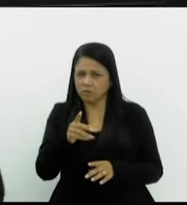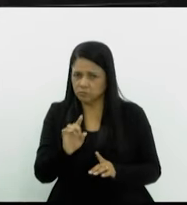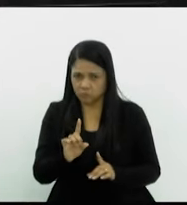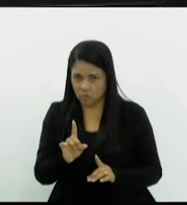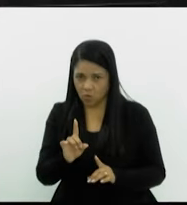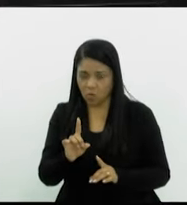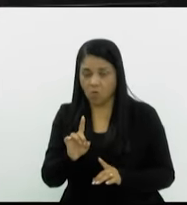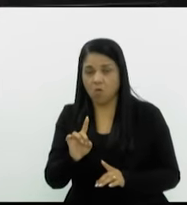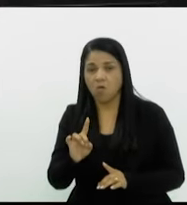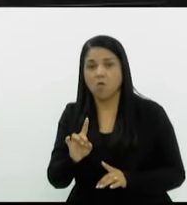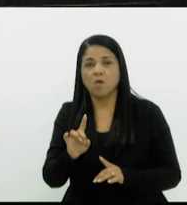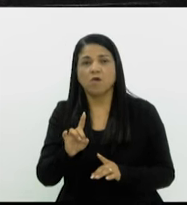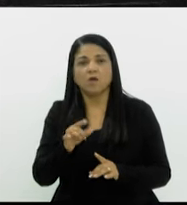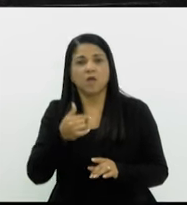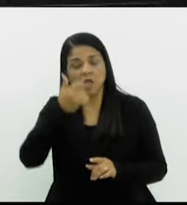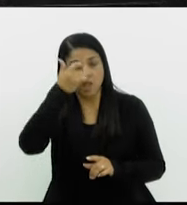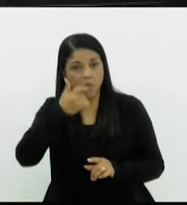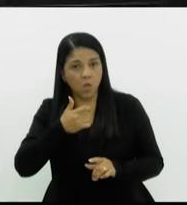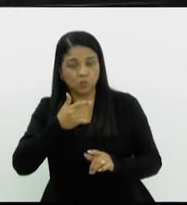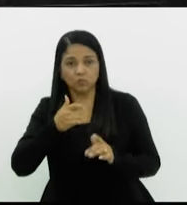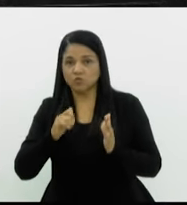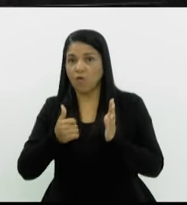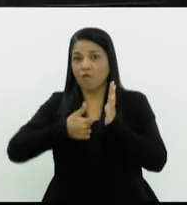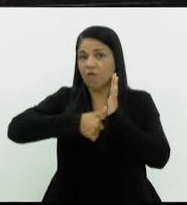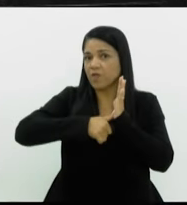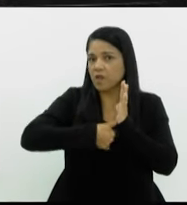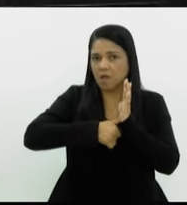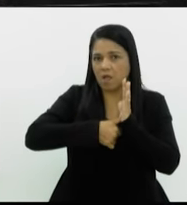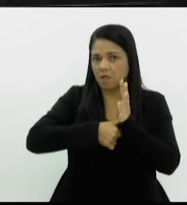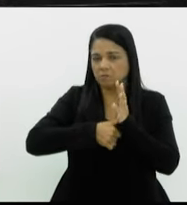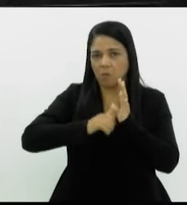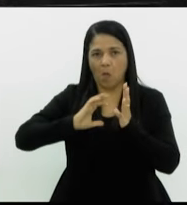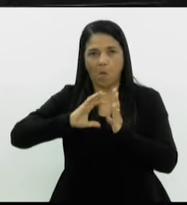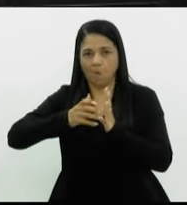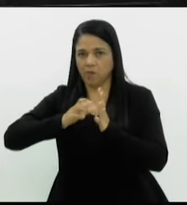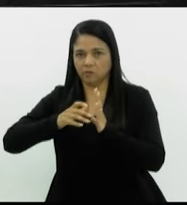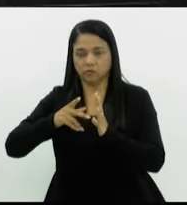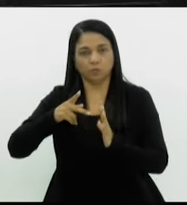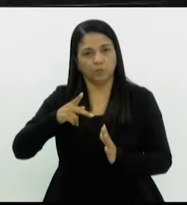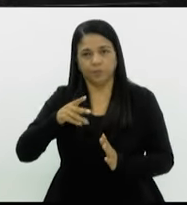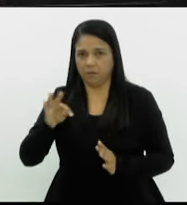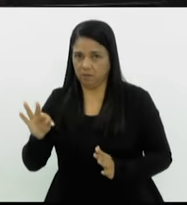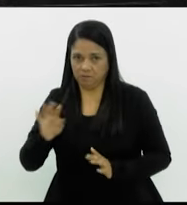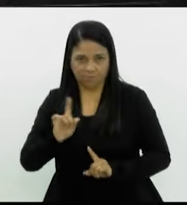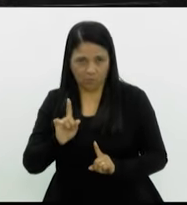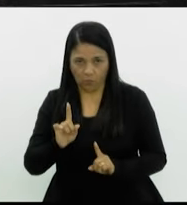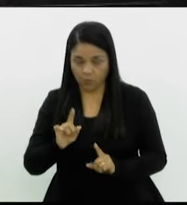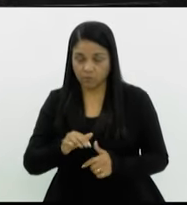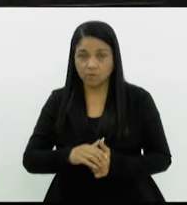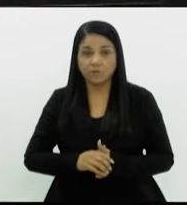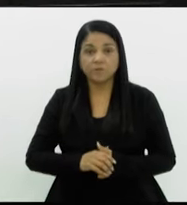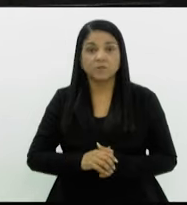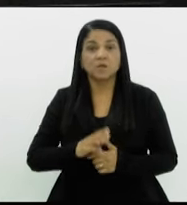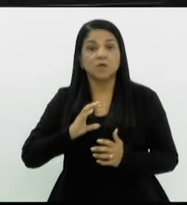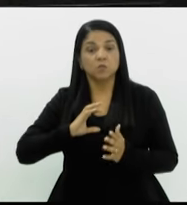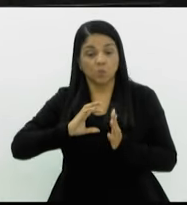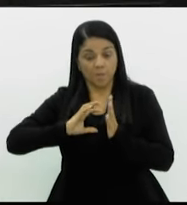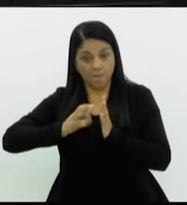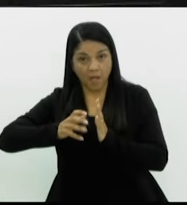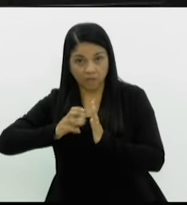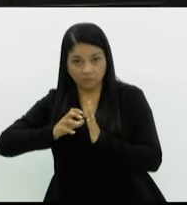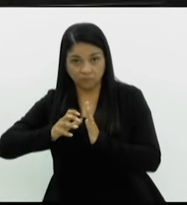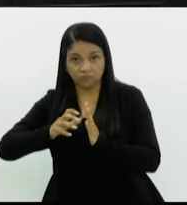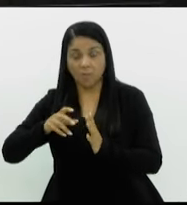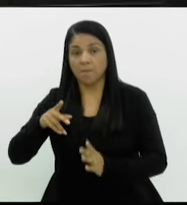porque não sou afiliado ao Partido dos Trabalhadores. Eu sou do